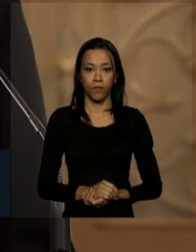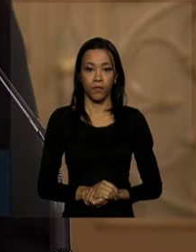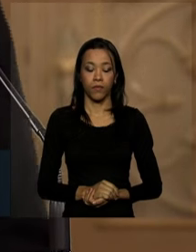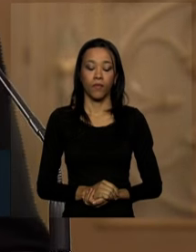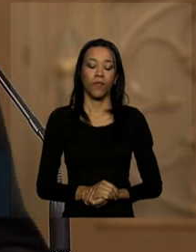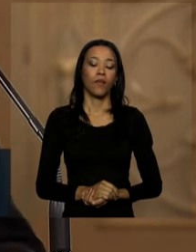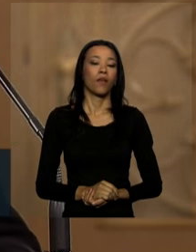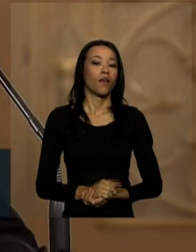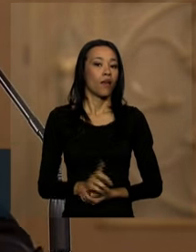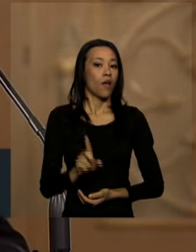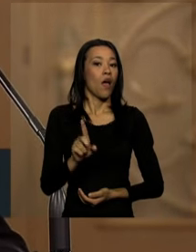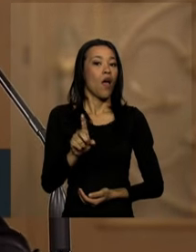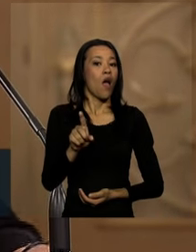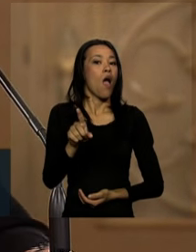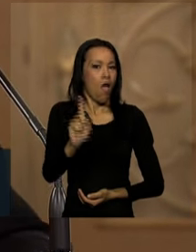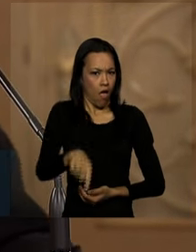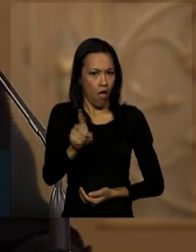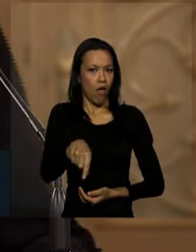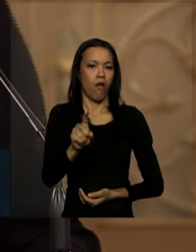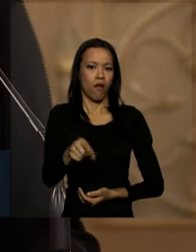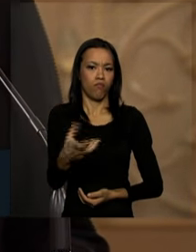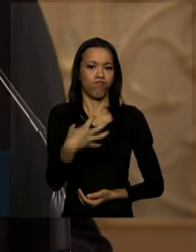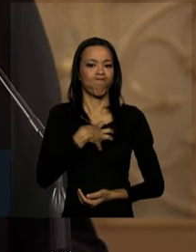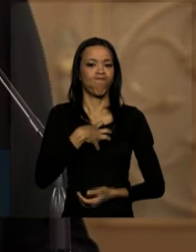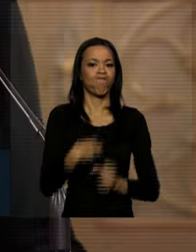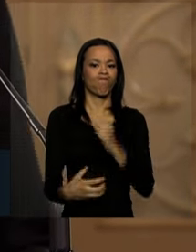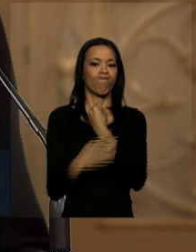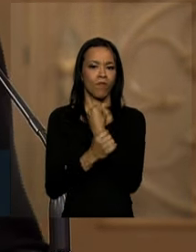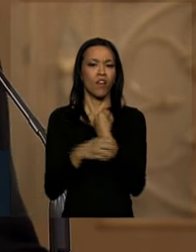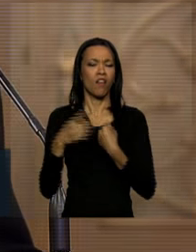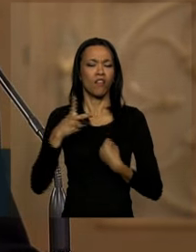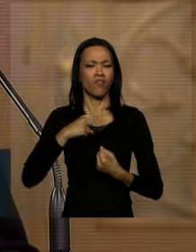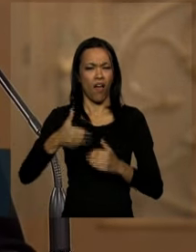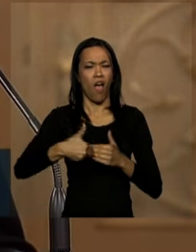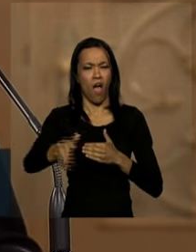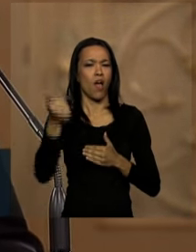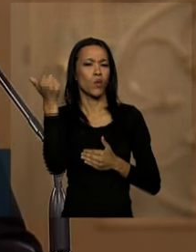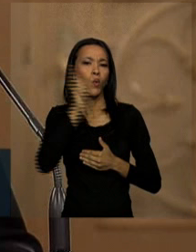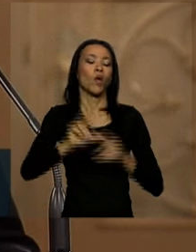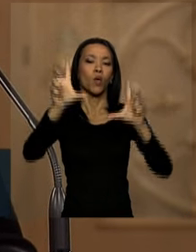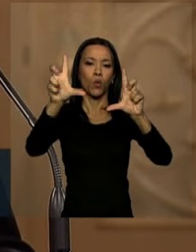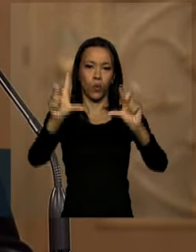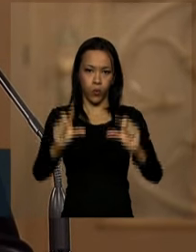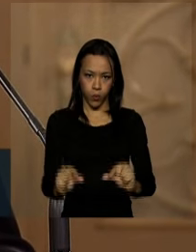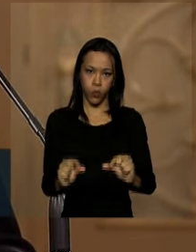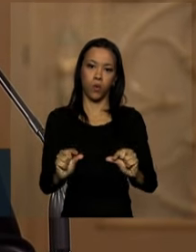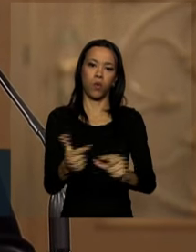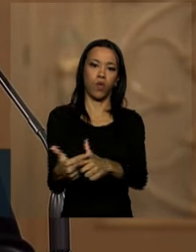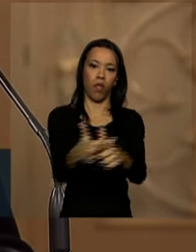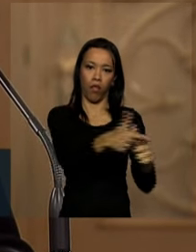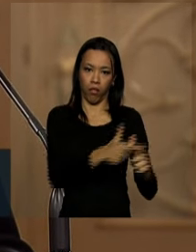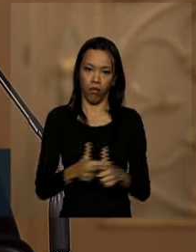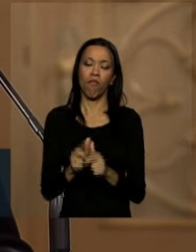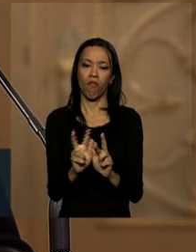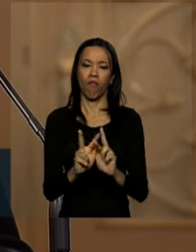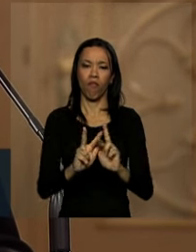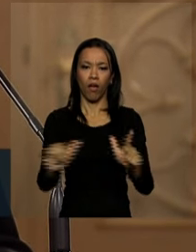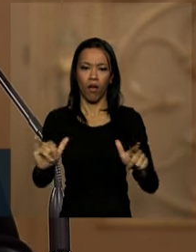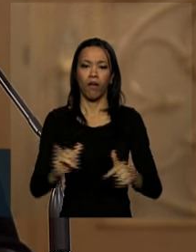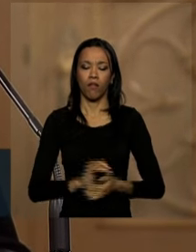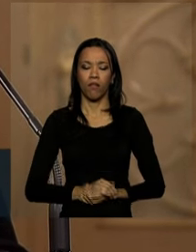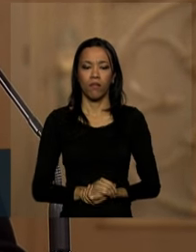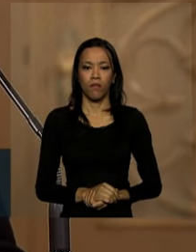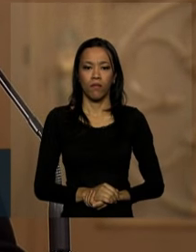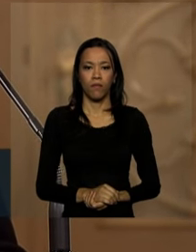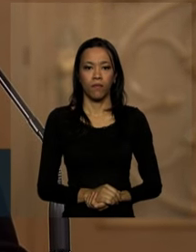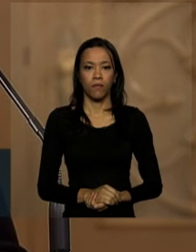E é absolutamente garantido que nós iremos ultrapassar essa crise. And it is absolutely a given and can be taken for